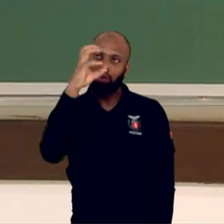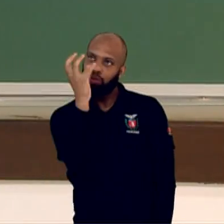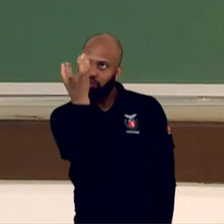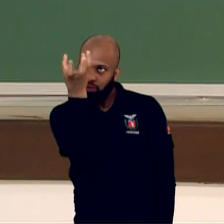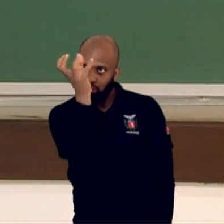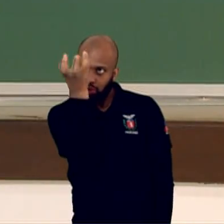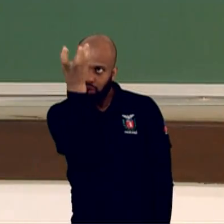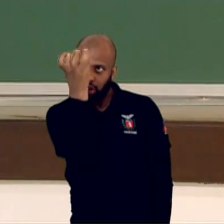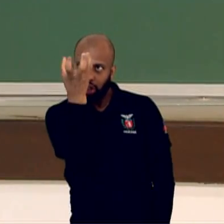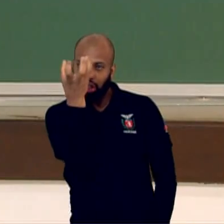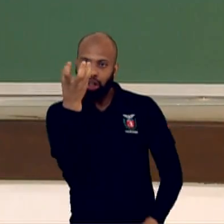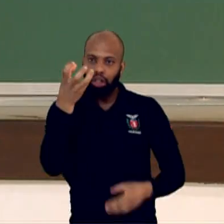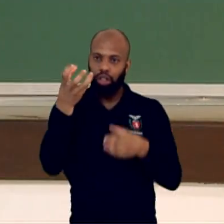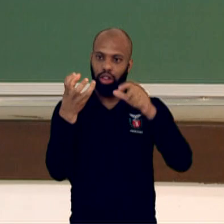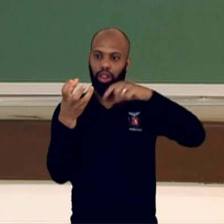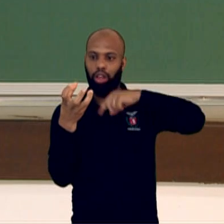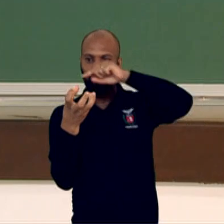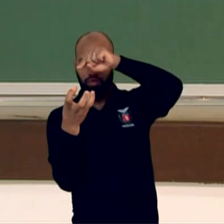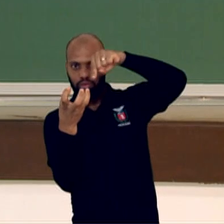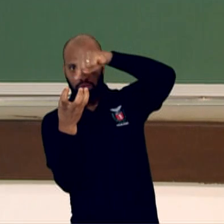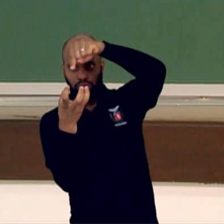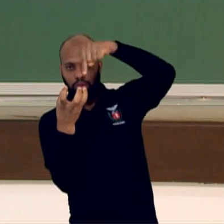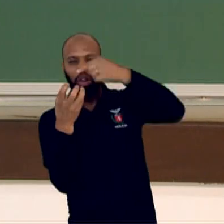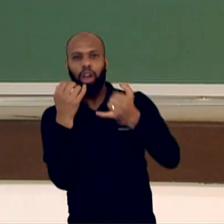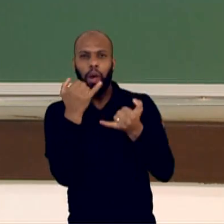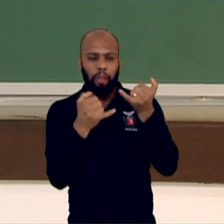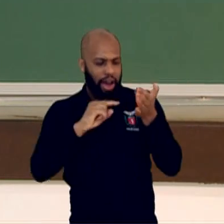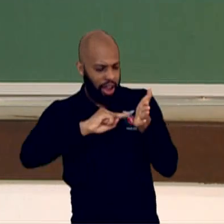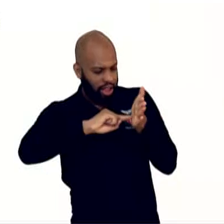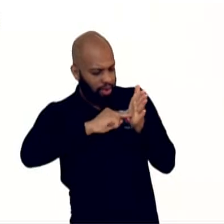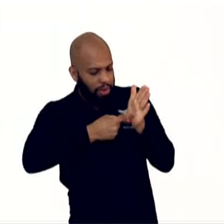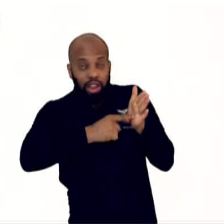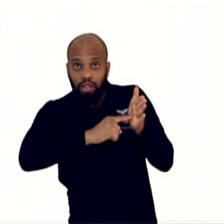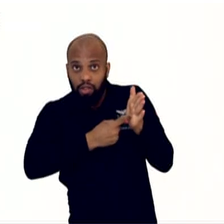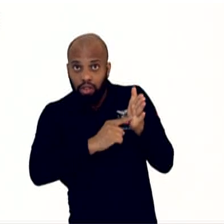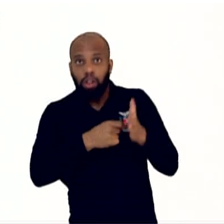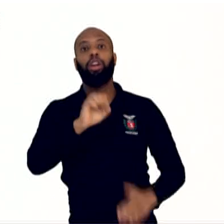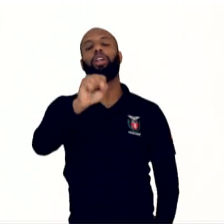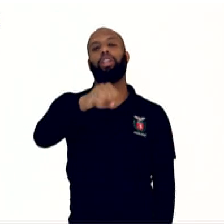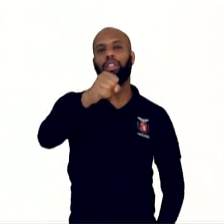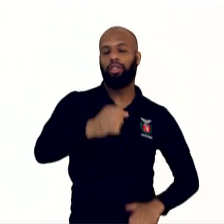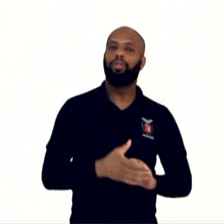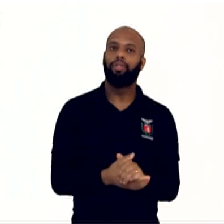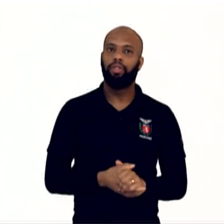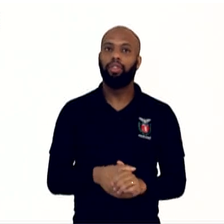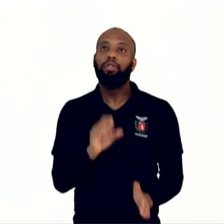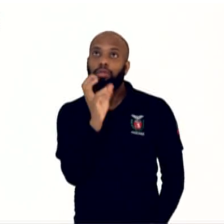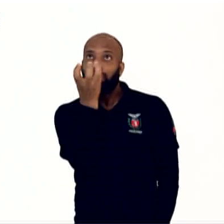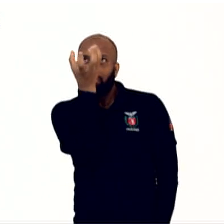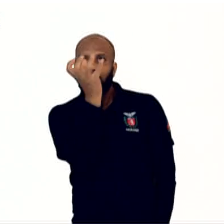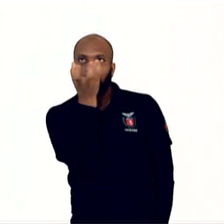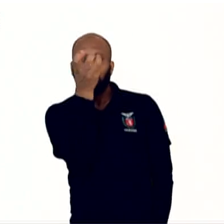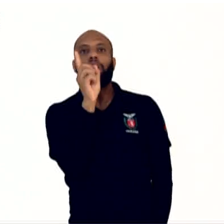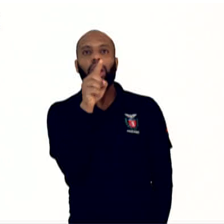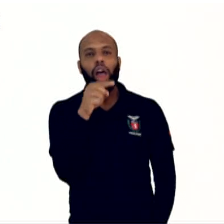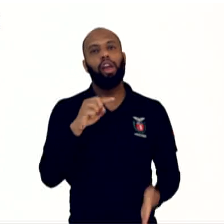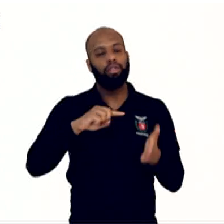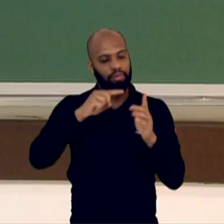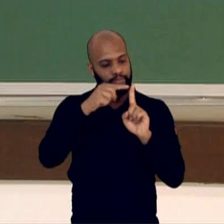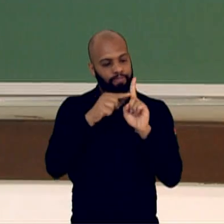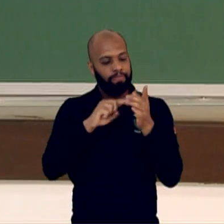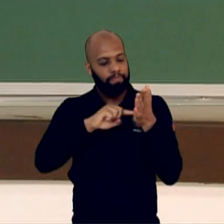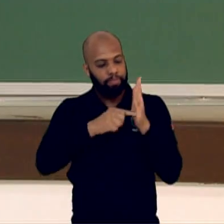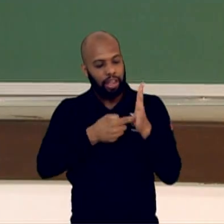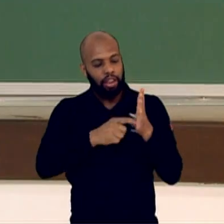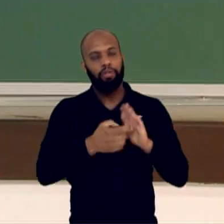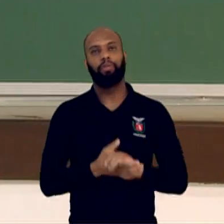parafuso? Lembra que a gente viu que é verdade? Então, aquela parte da lâmpada de baixo, onde a gente encaixa no bocal, é considerado um parafuso, certo?